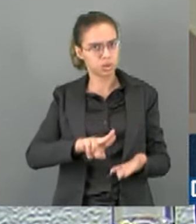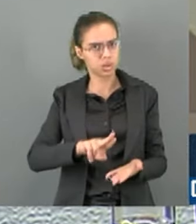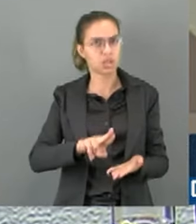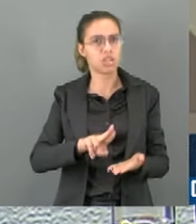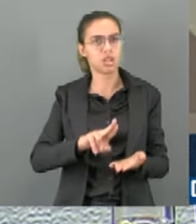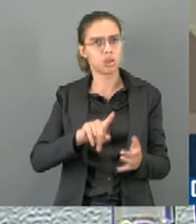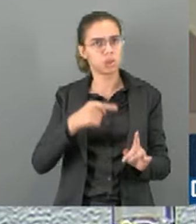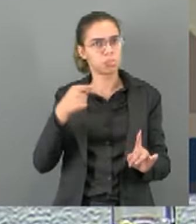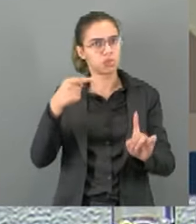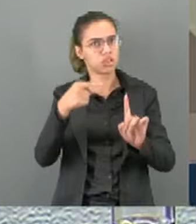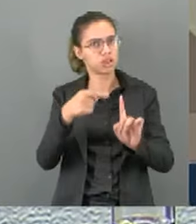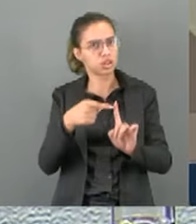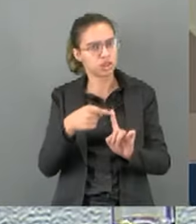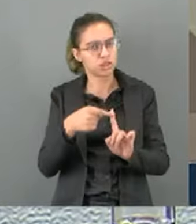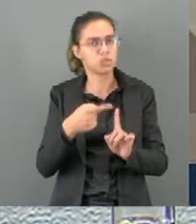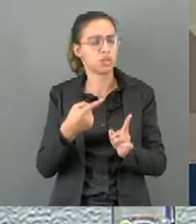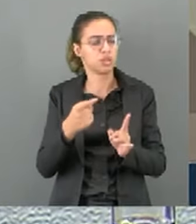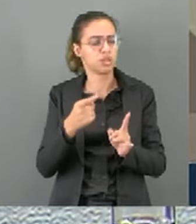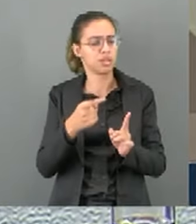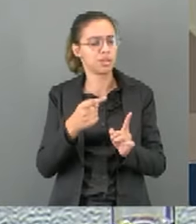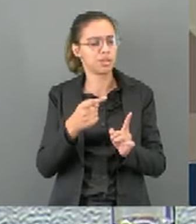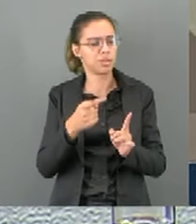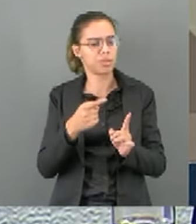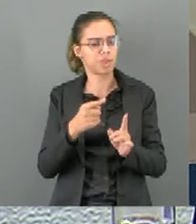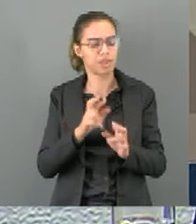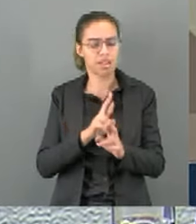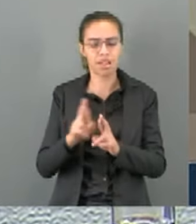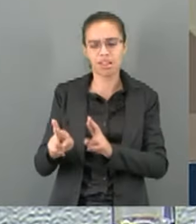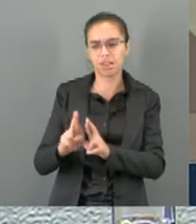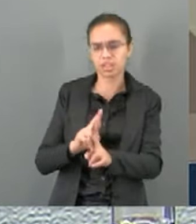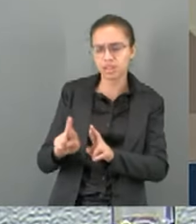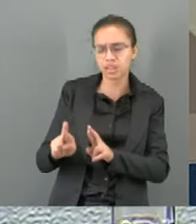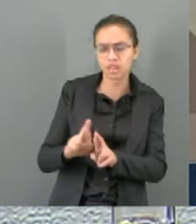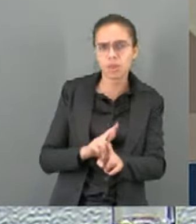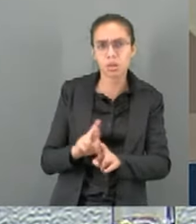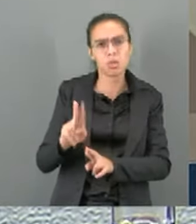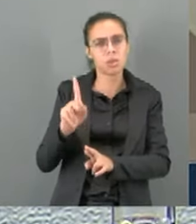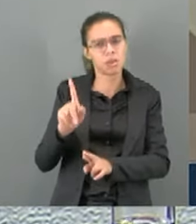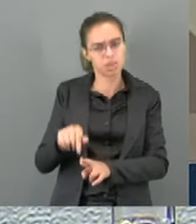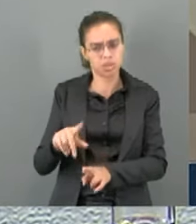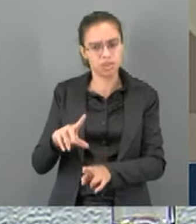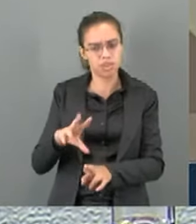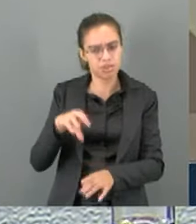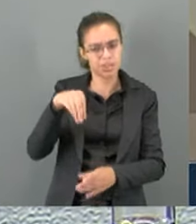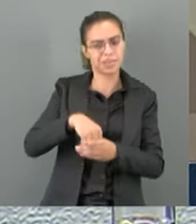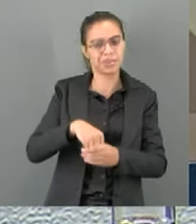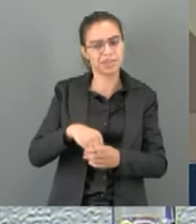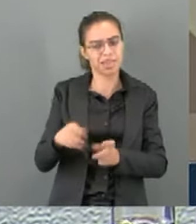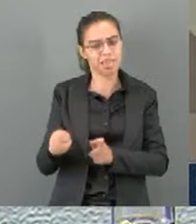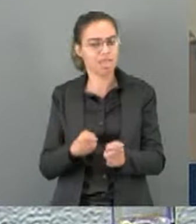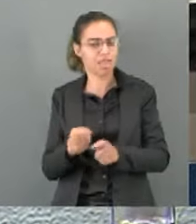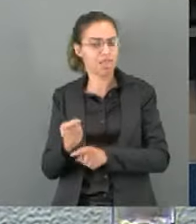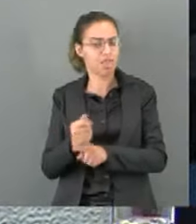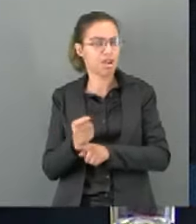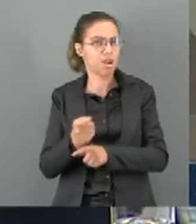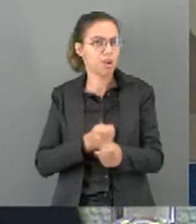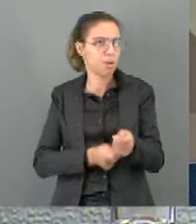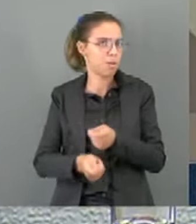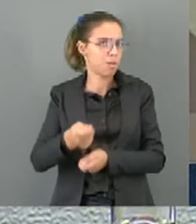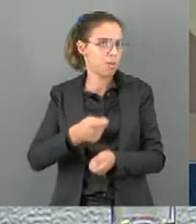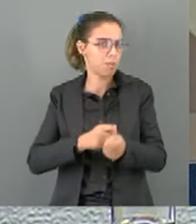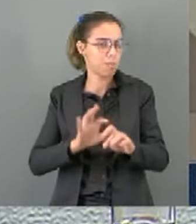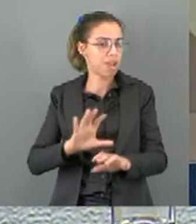fins de... elas são, como posso dizer, elas fazem parte do esquema, né? São situações distintas.